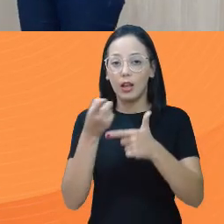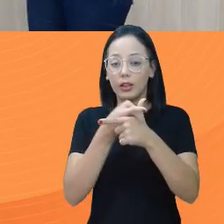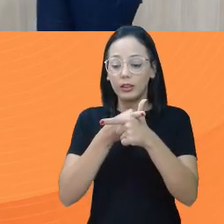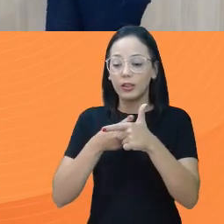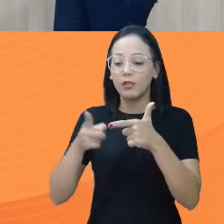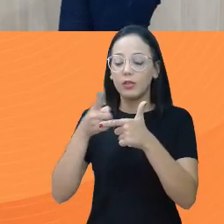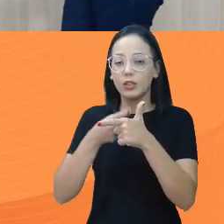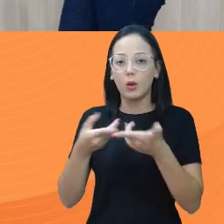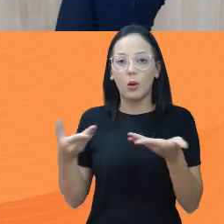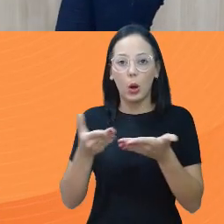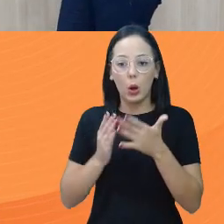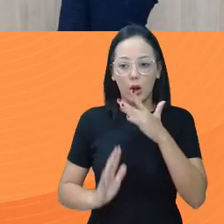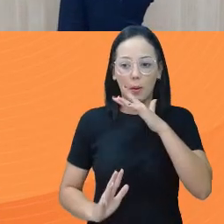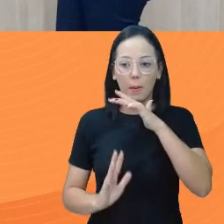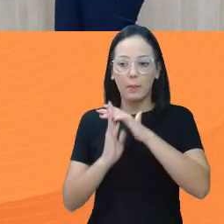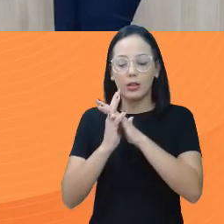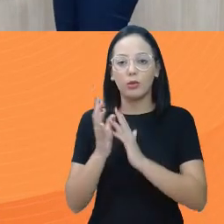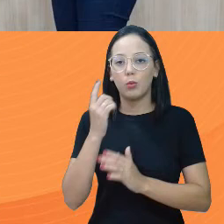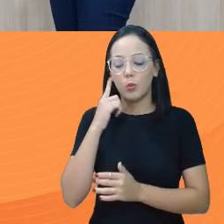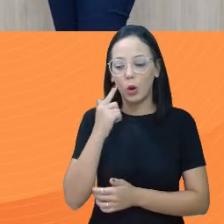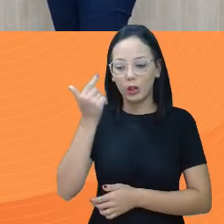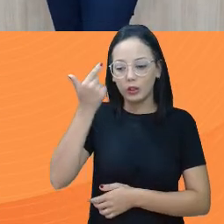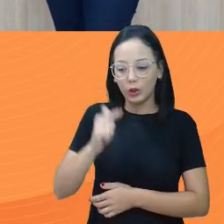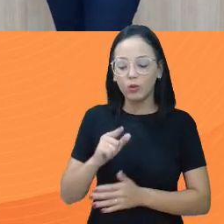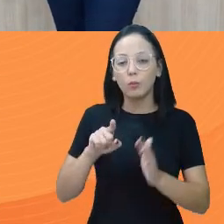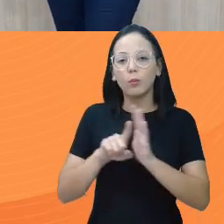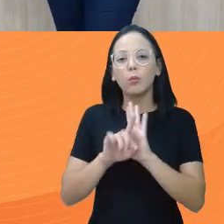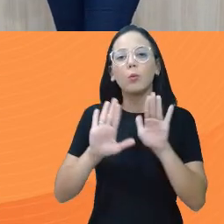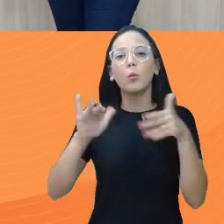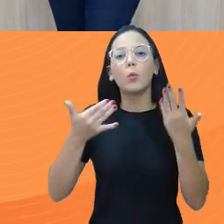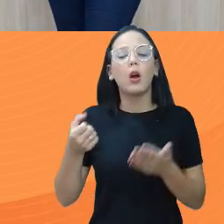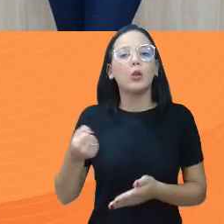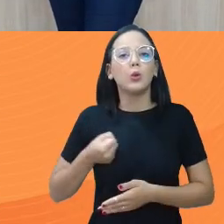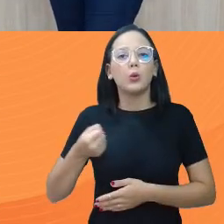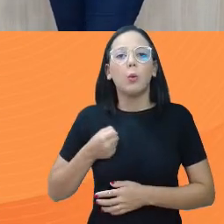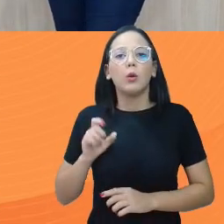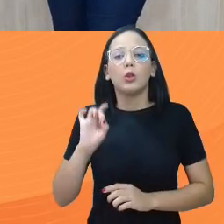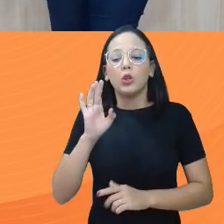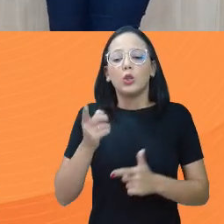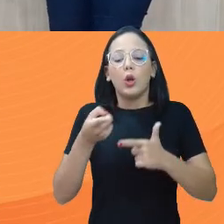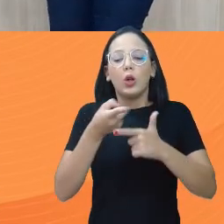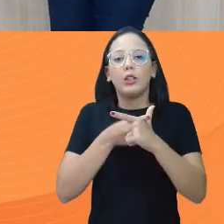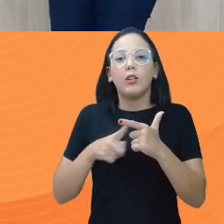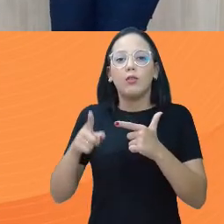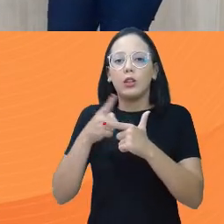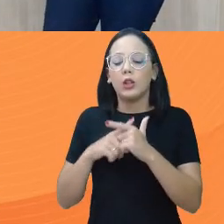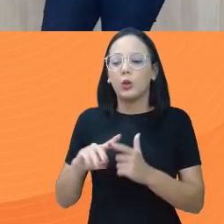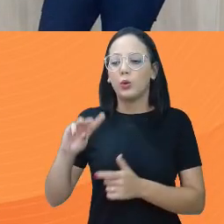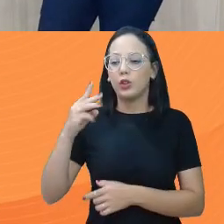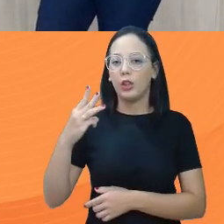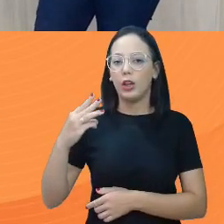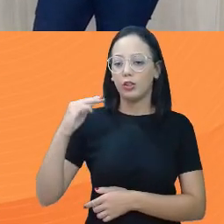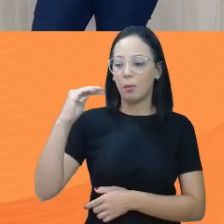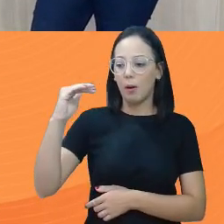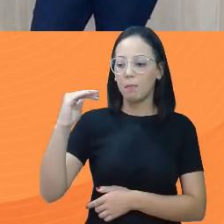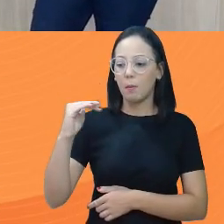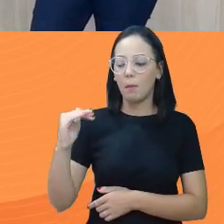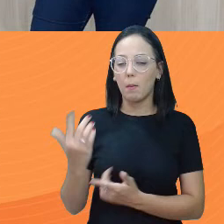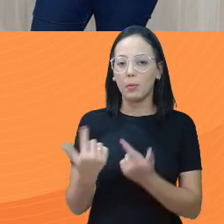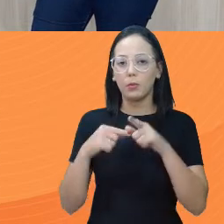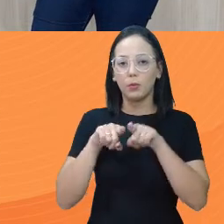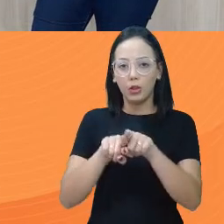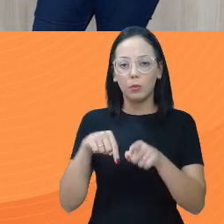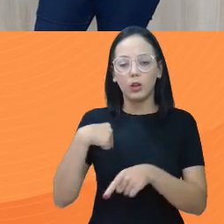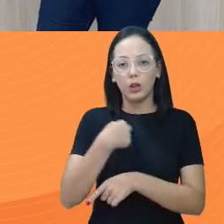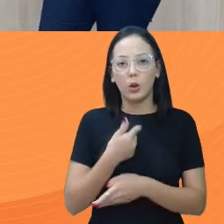divisão agora acontecendo, de novo eu destaquei ali quais foram os números que só dividiram os 3 ao mesmo tempo, tá certo? Que é o que a